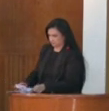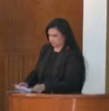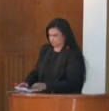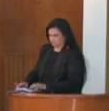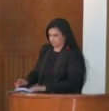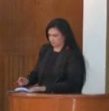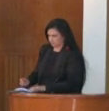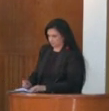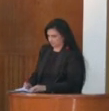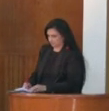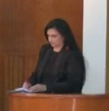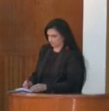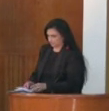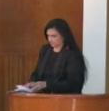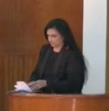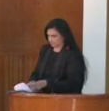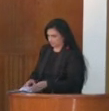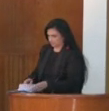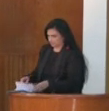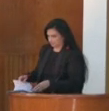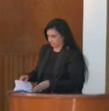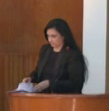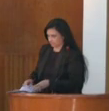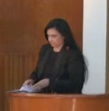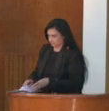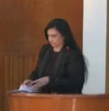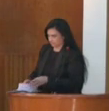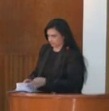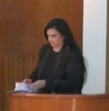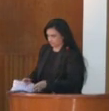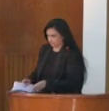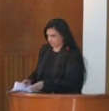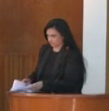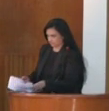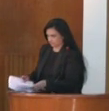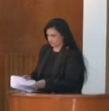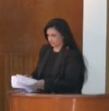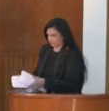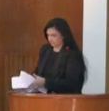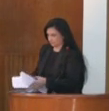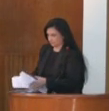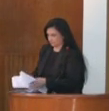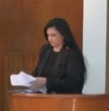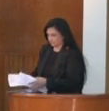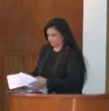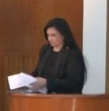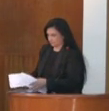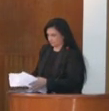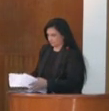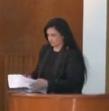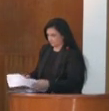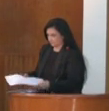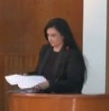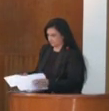dispor de 10 a 15 minutos para poder fazer o uso da palavra e explicar para vocês várias